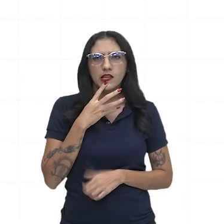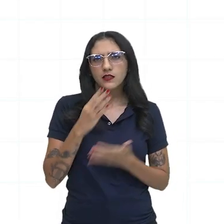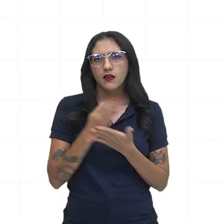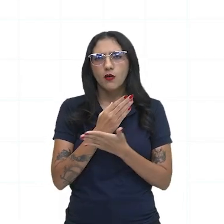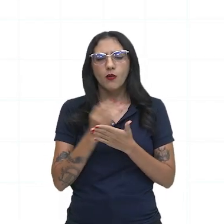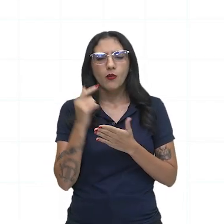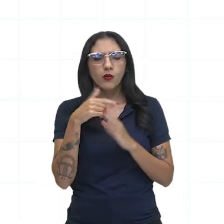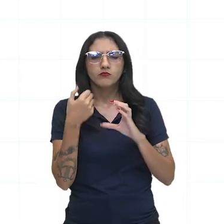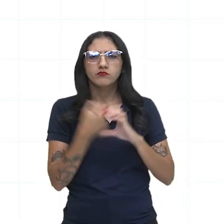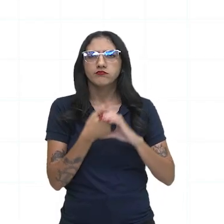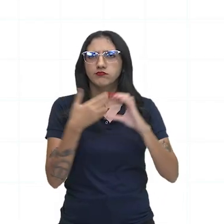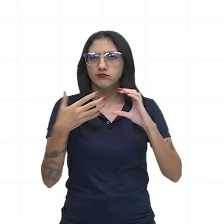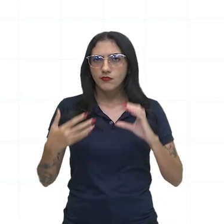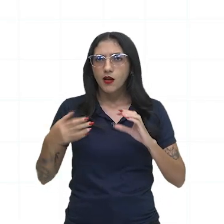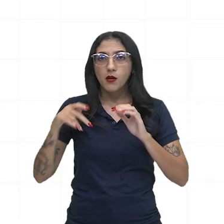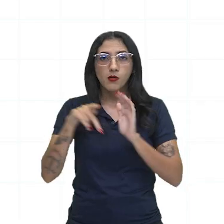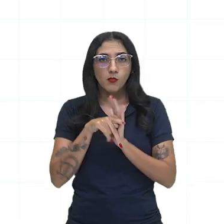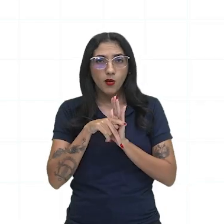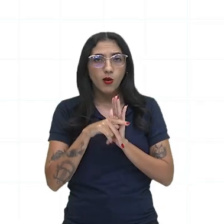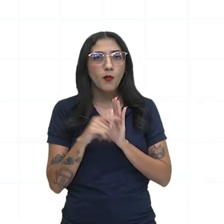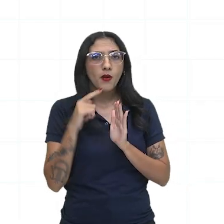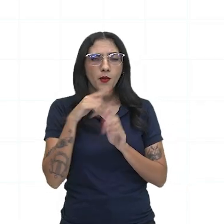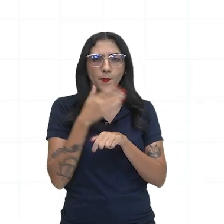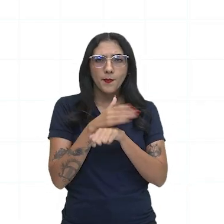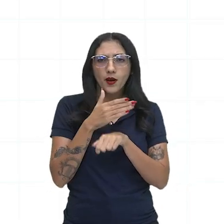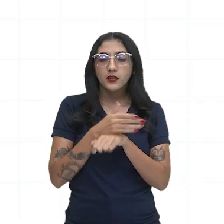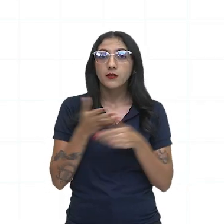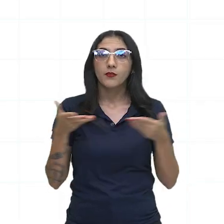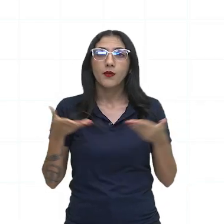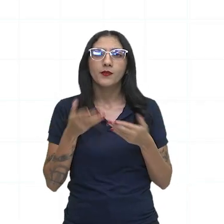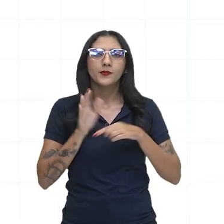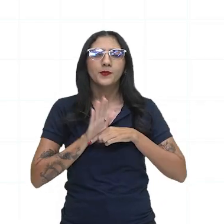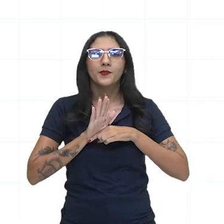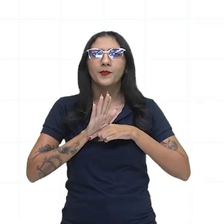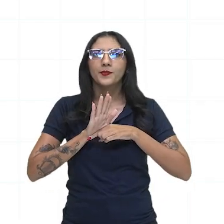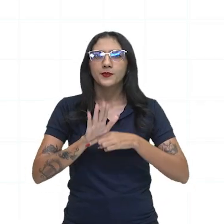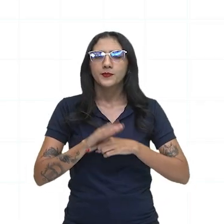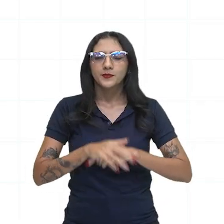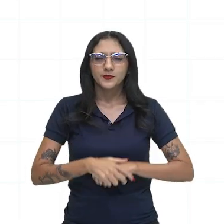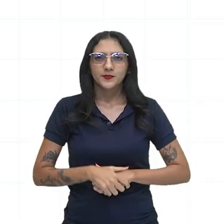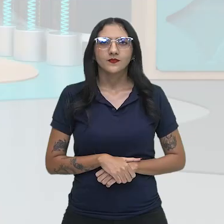bem. Agora que a gente já conhece um pouquinho das características, né?